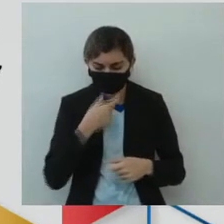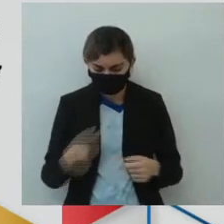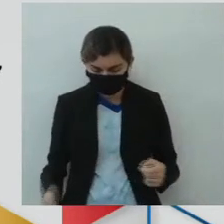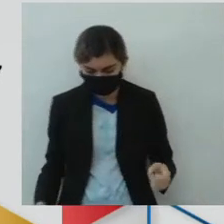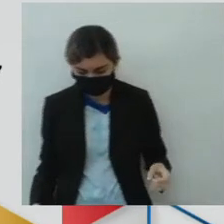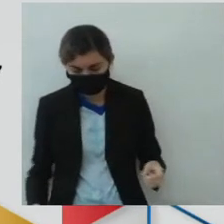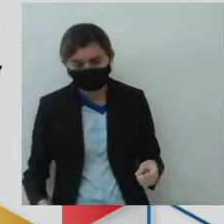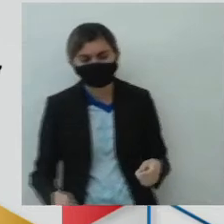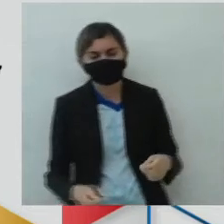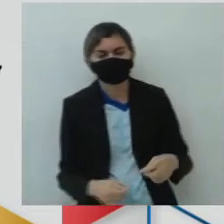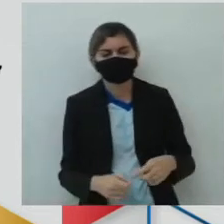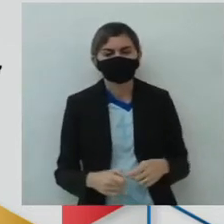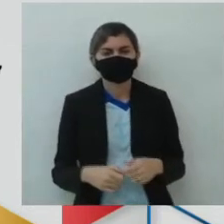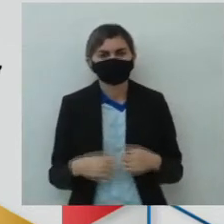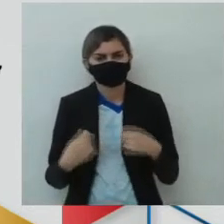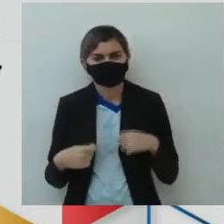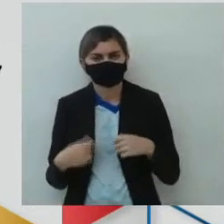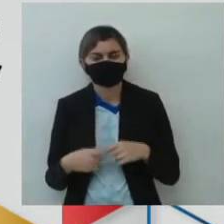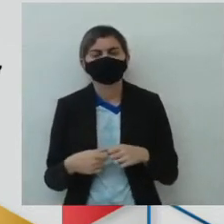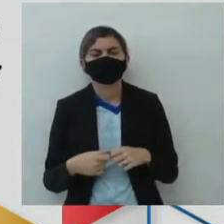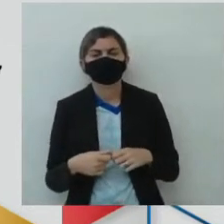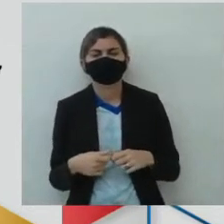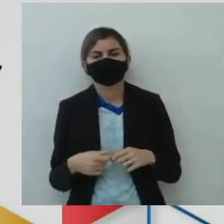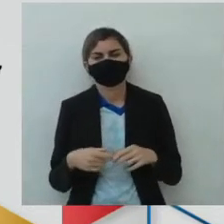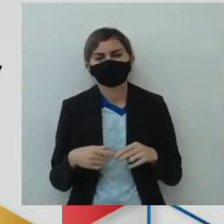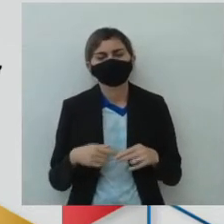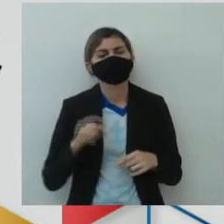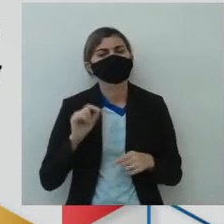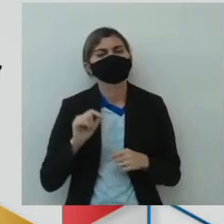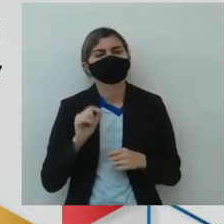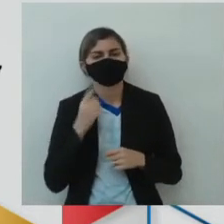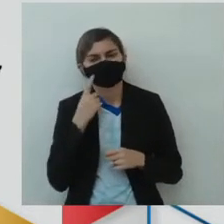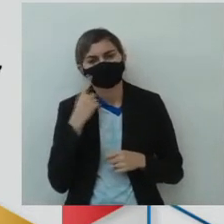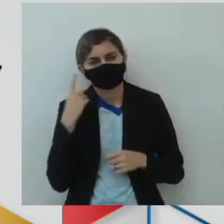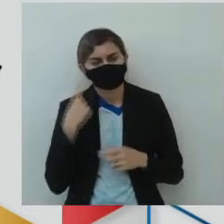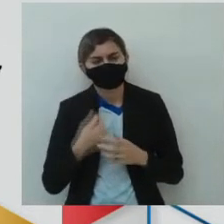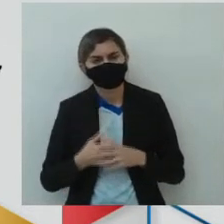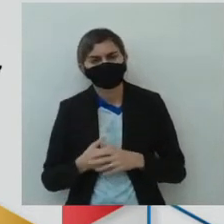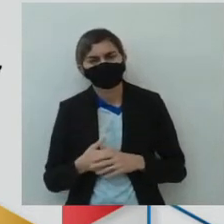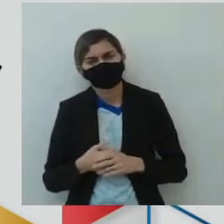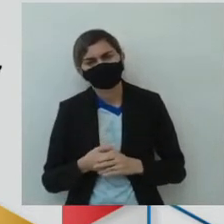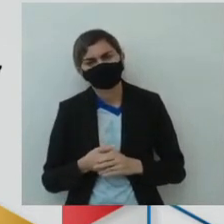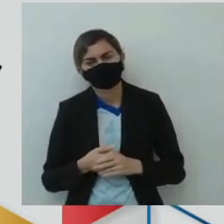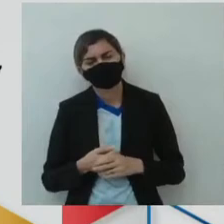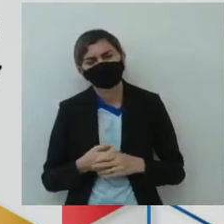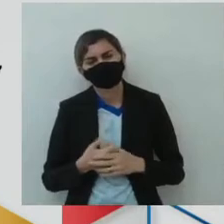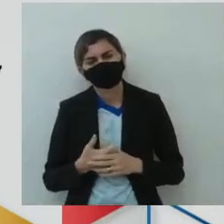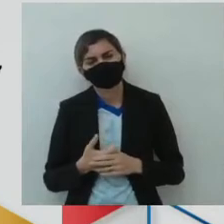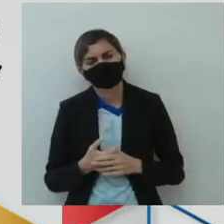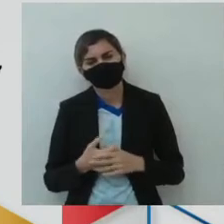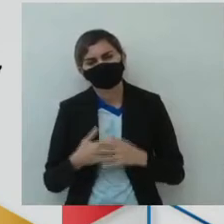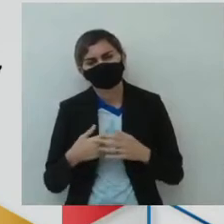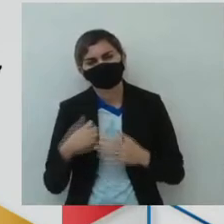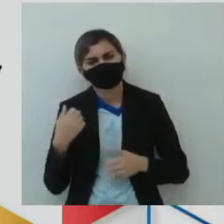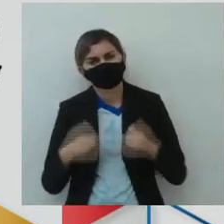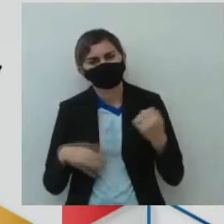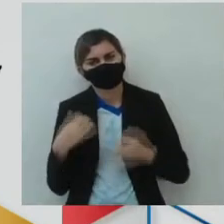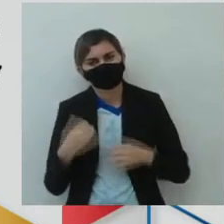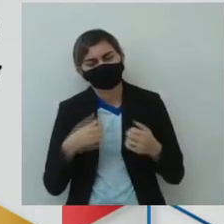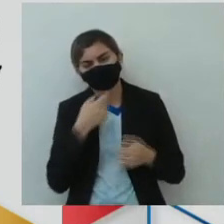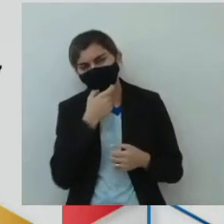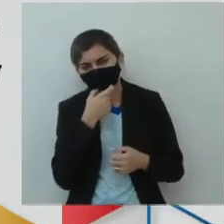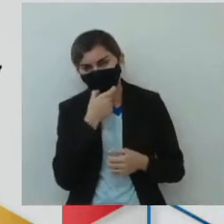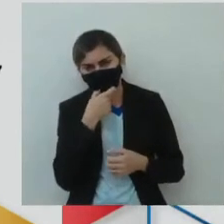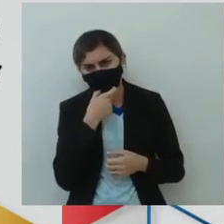dead skills necessary to the well Being of work by the one who is